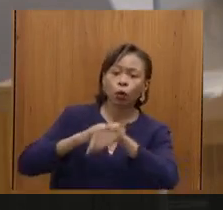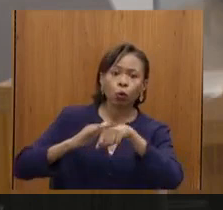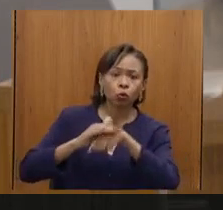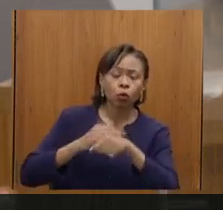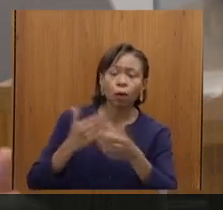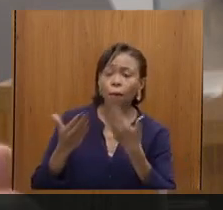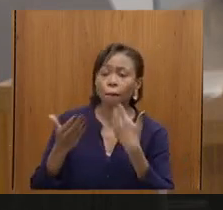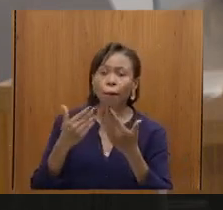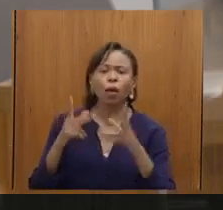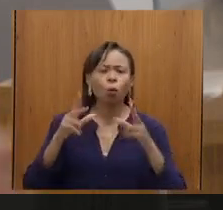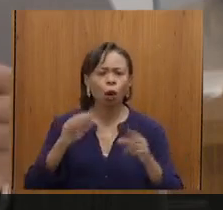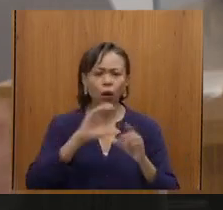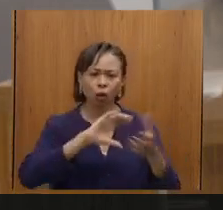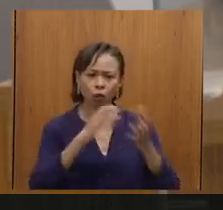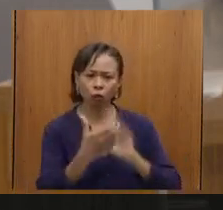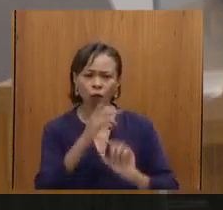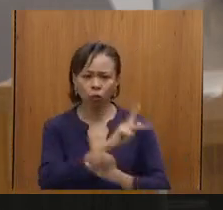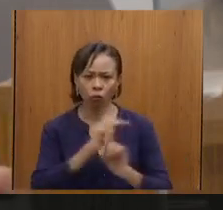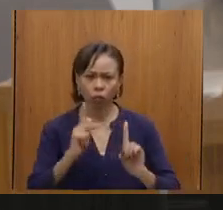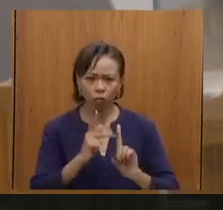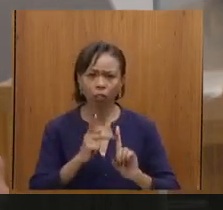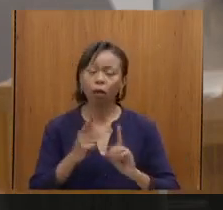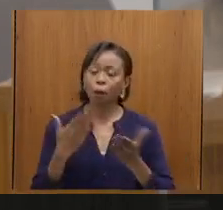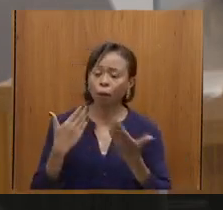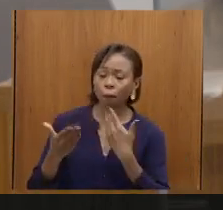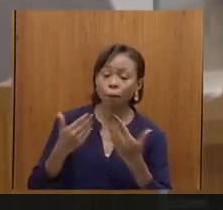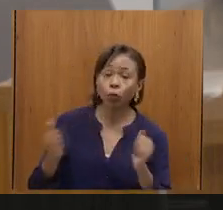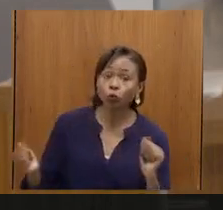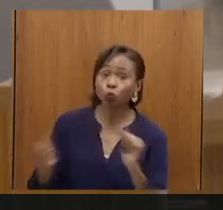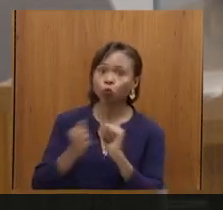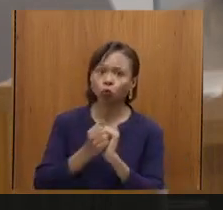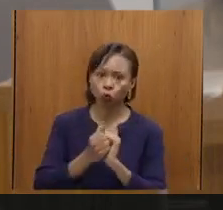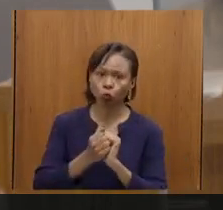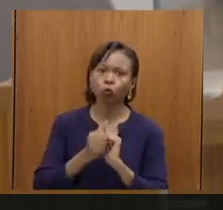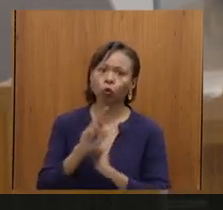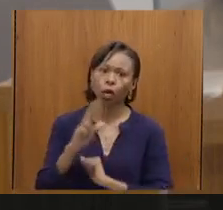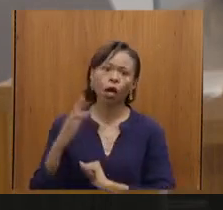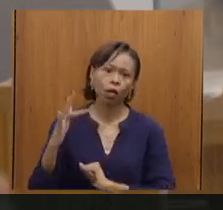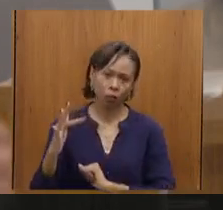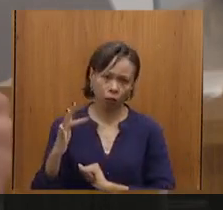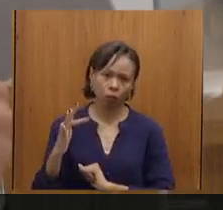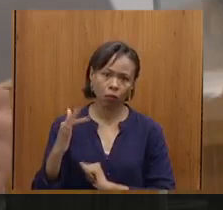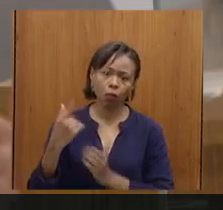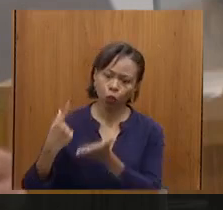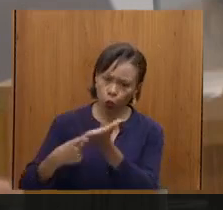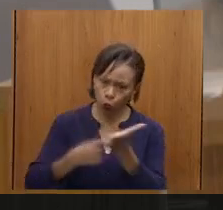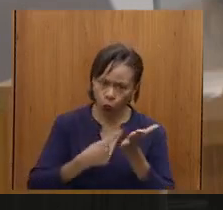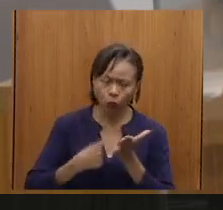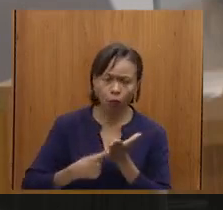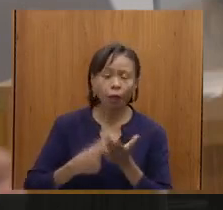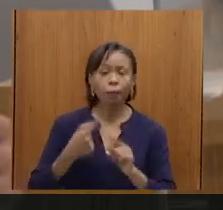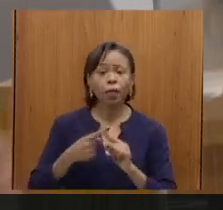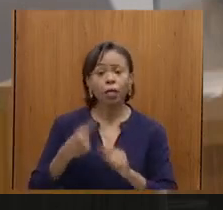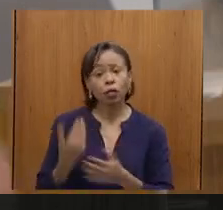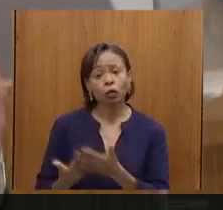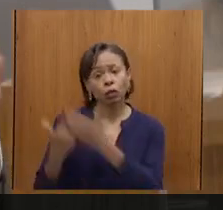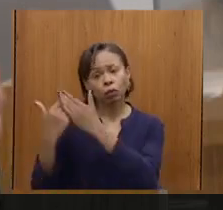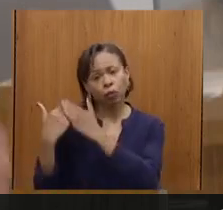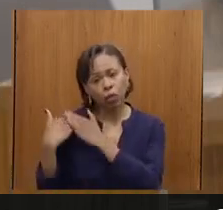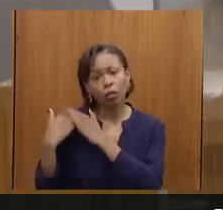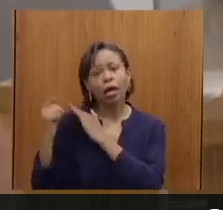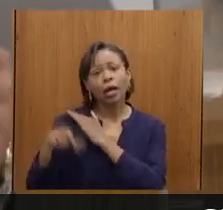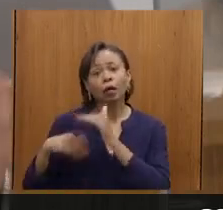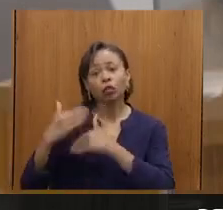como foi na reforma da Previdência, juntos, o nosso regime de recuperação fiscal. Nossa responsabilidade é de